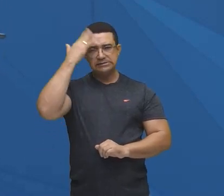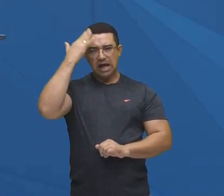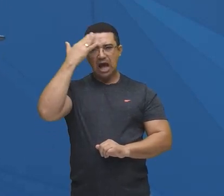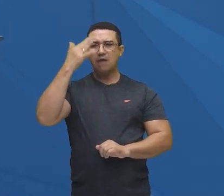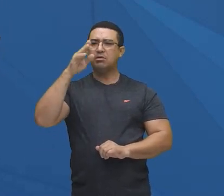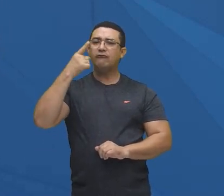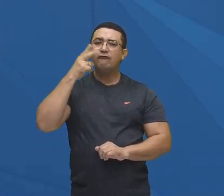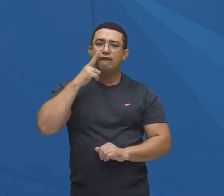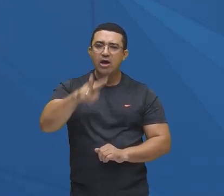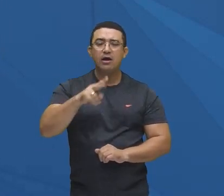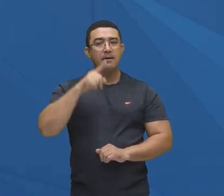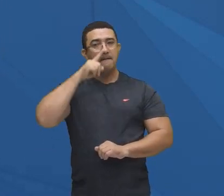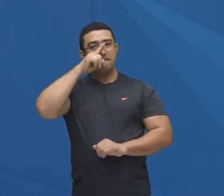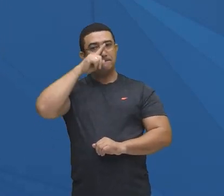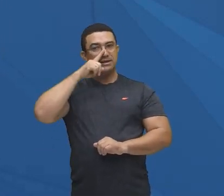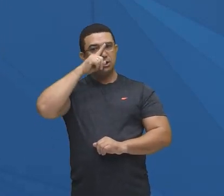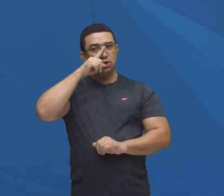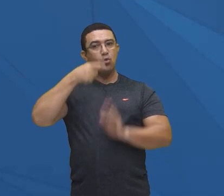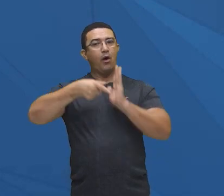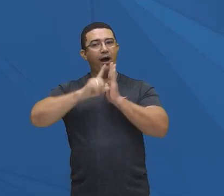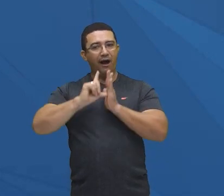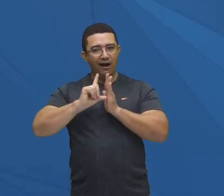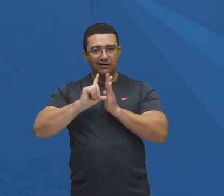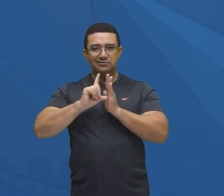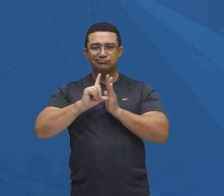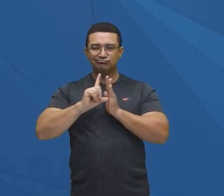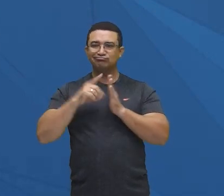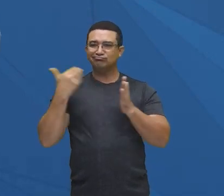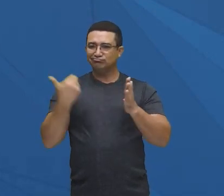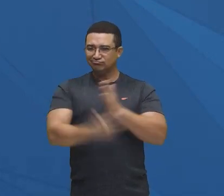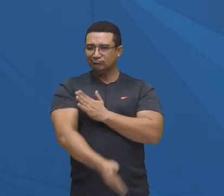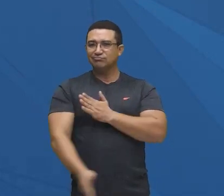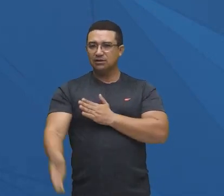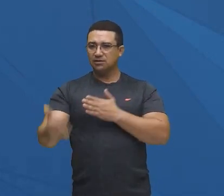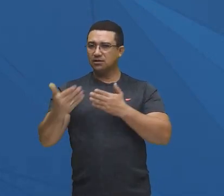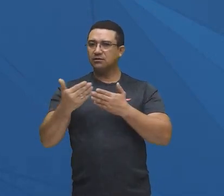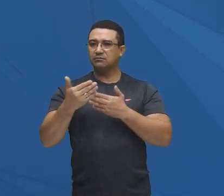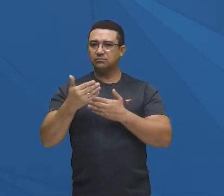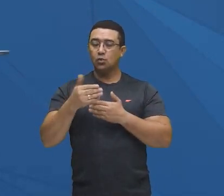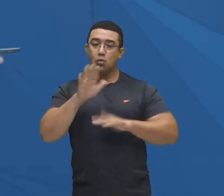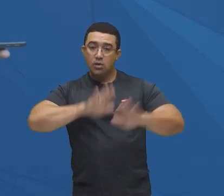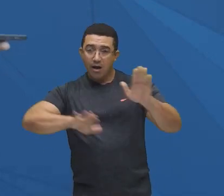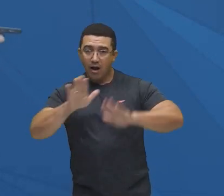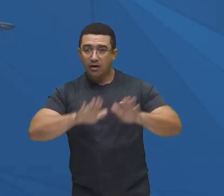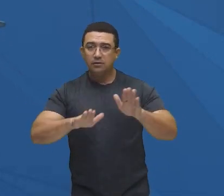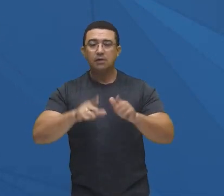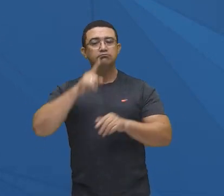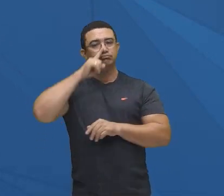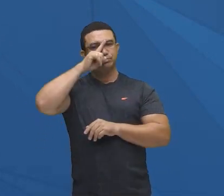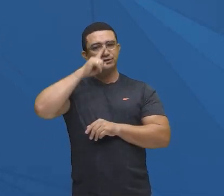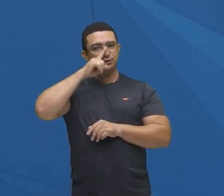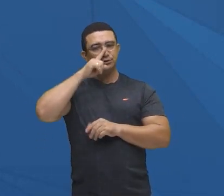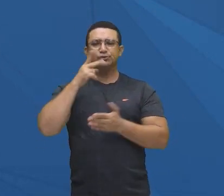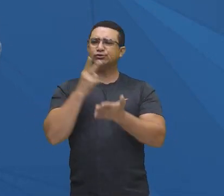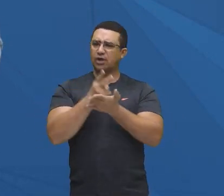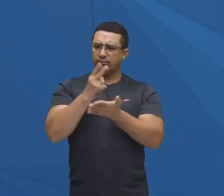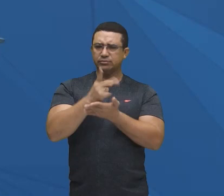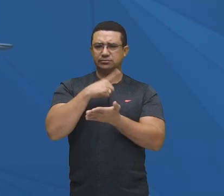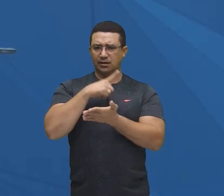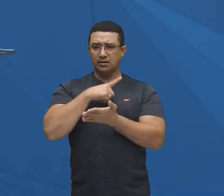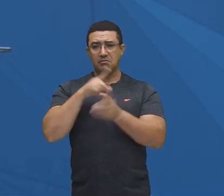eles possam se transformar em danos, esse é o nosso recadinho. O risco a gente sempre vai estar